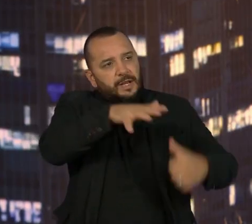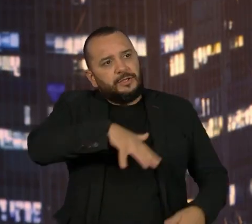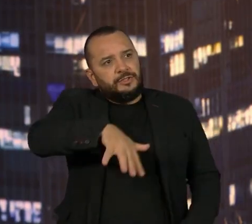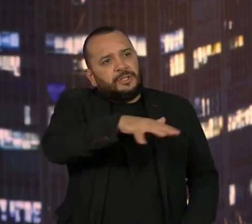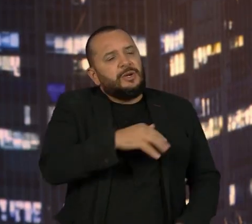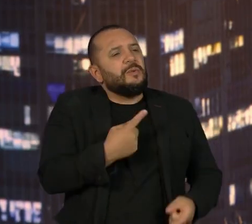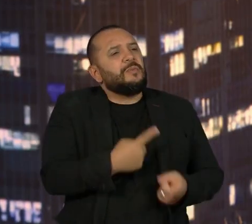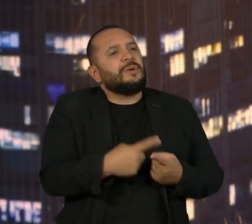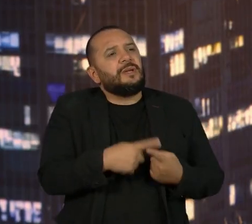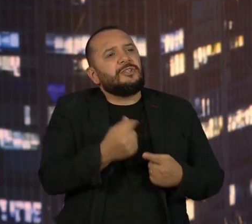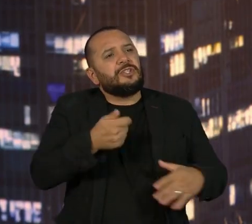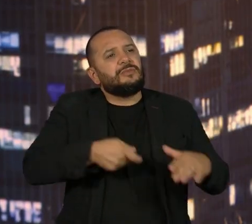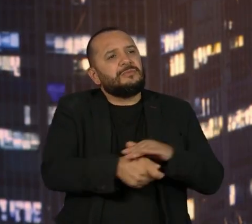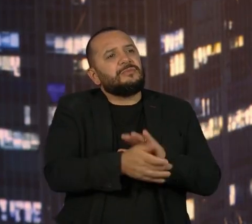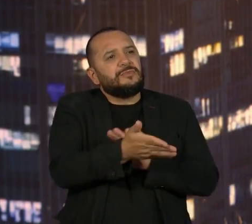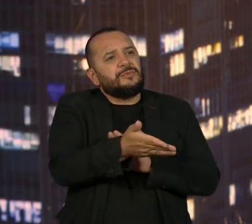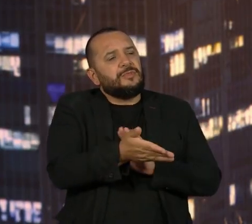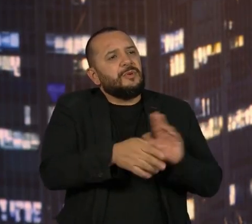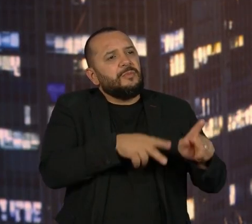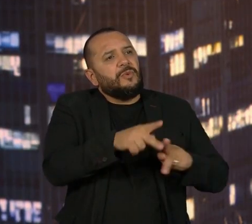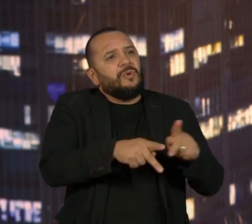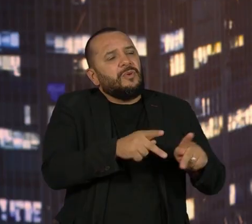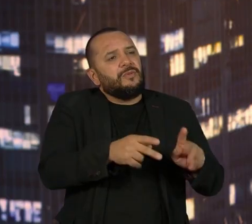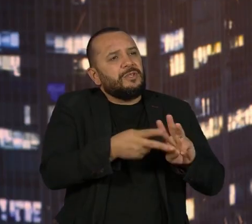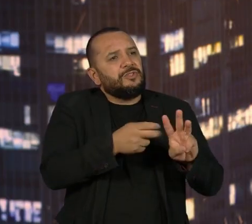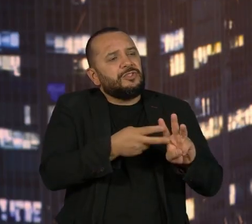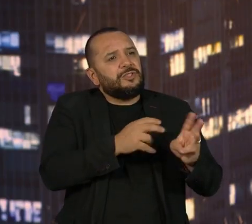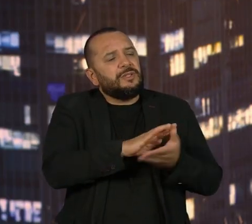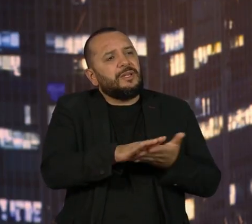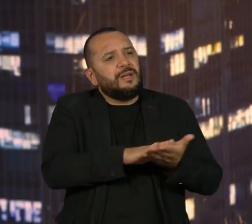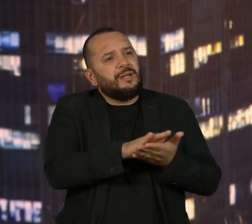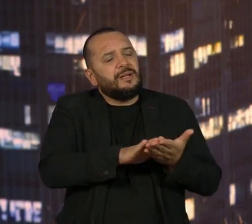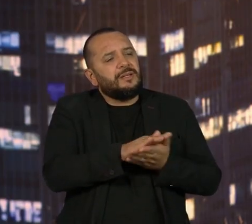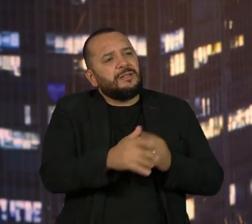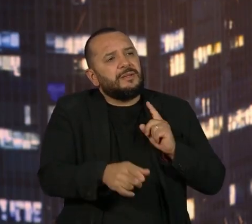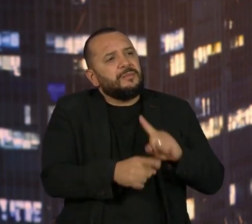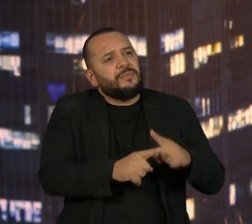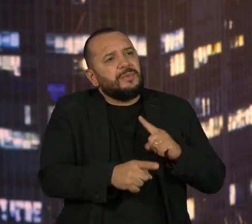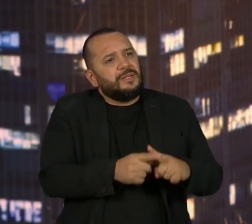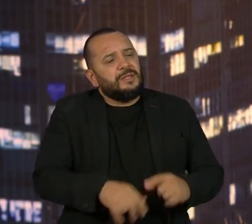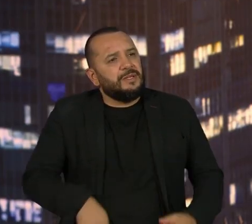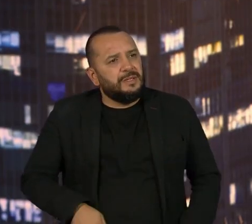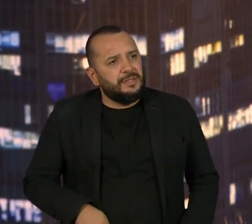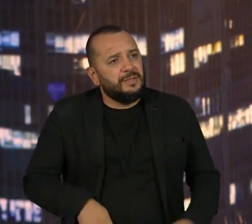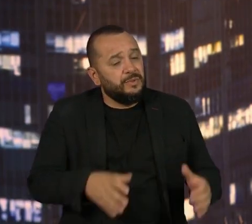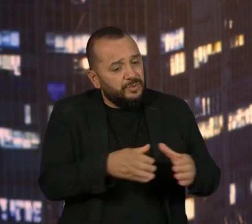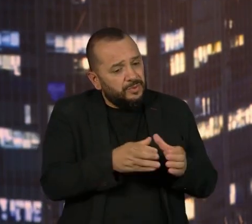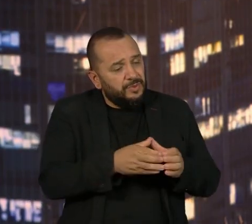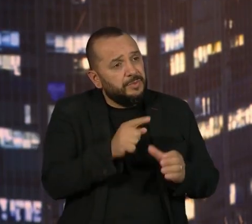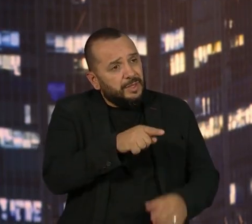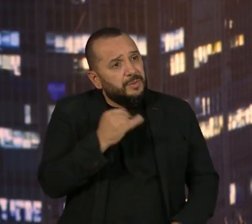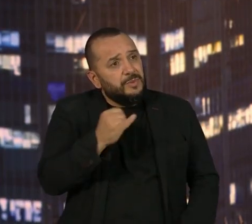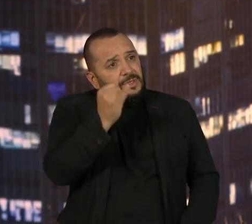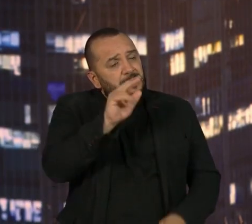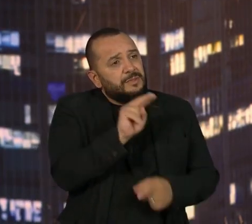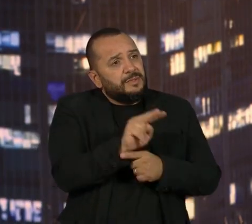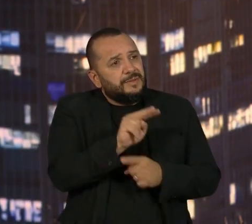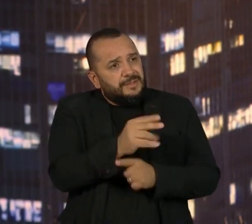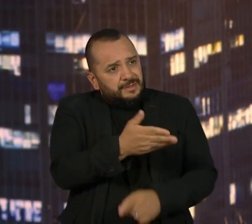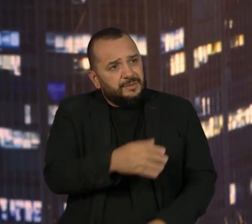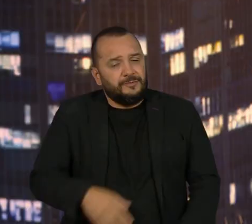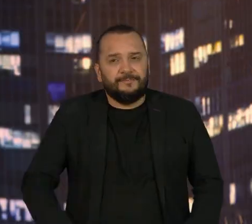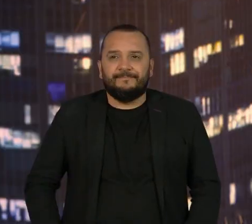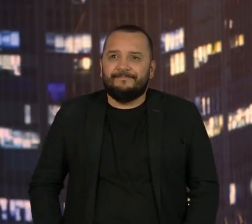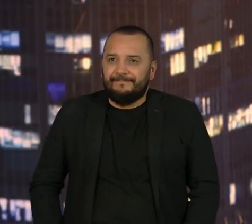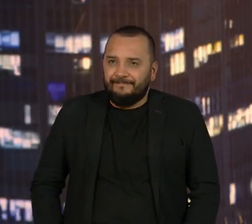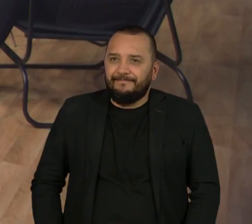Por que isso acontece? Por que esse dinheiro não chega ali para esses grupos que são tão importantes na preservação? Nossa,